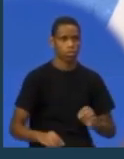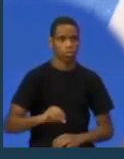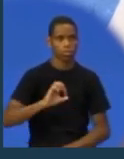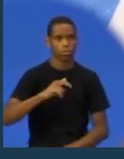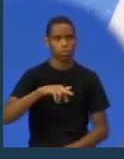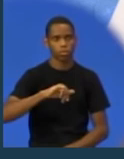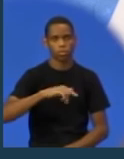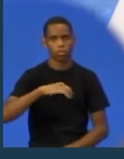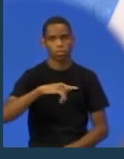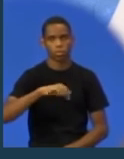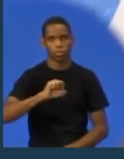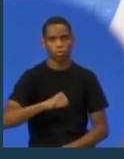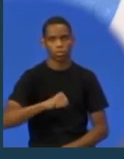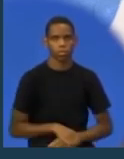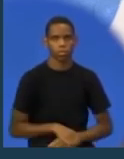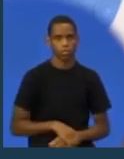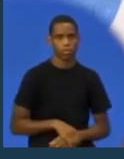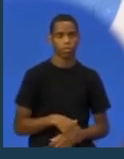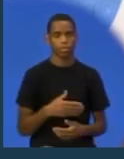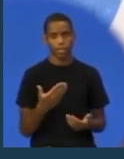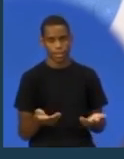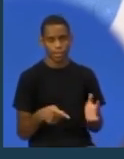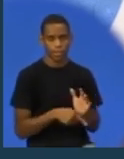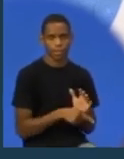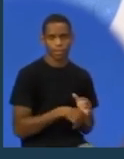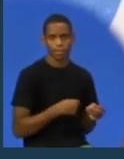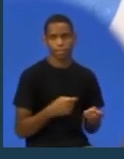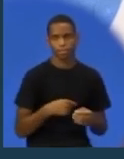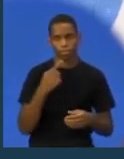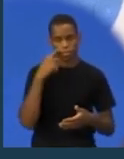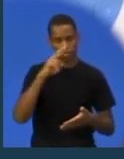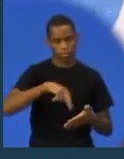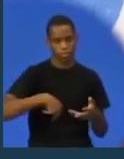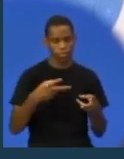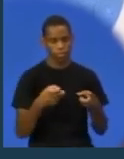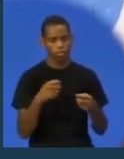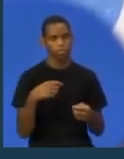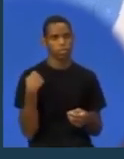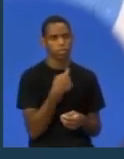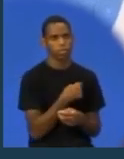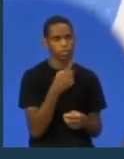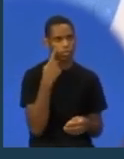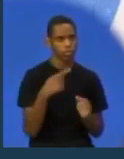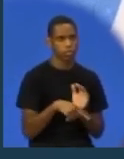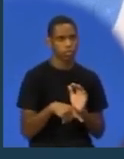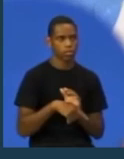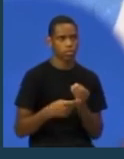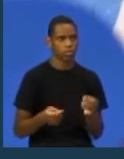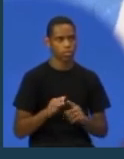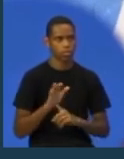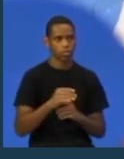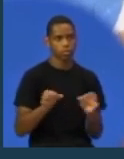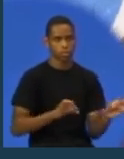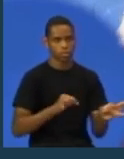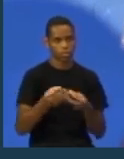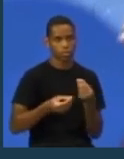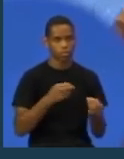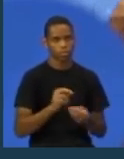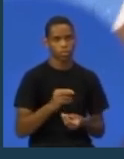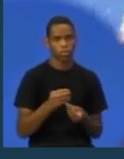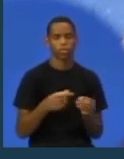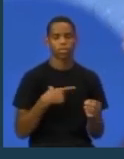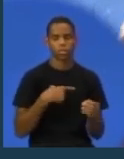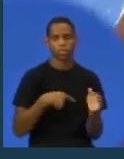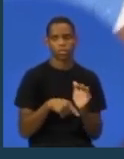E, quadríceps. Como essa é uma questão de leitura direta, nós já vamos partir para a elaboração